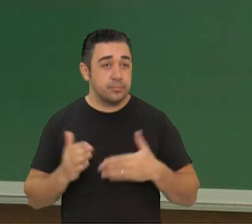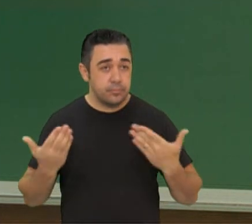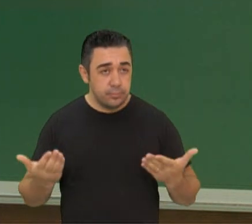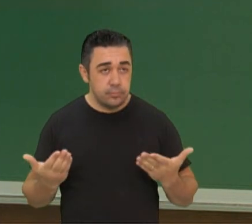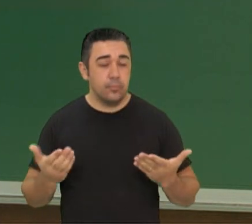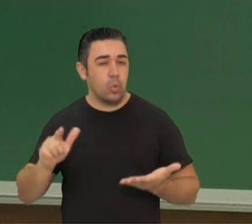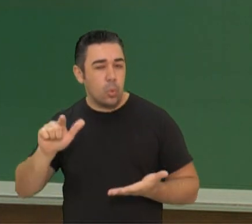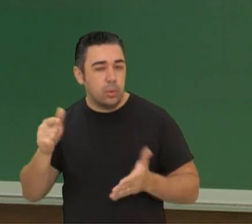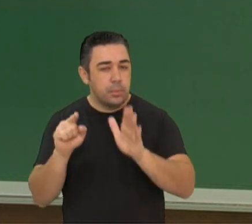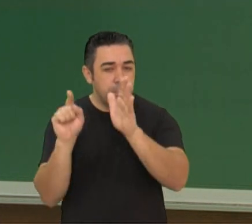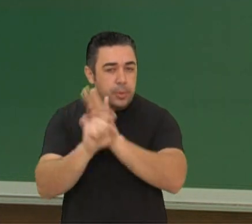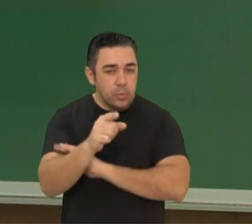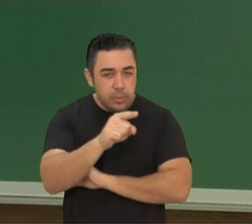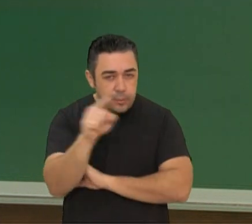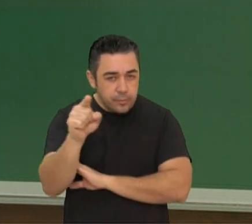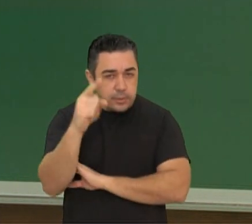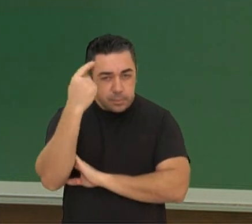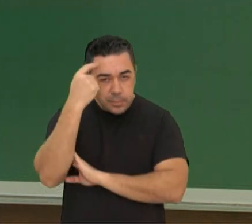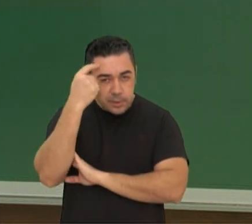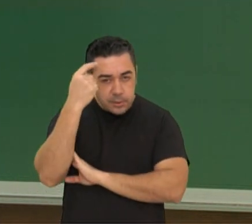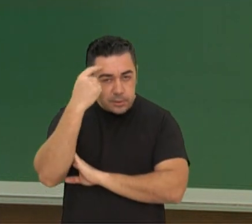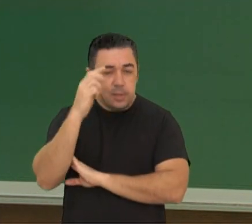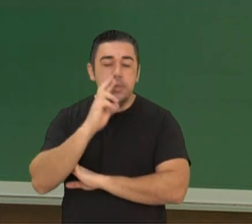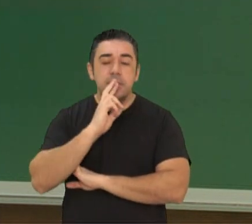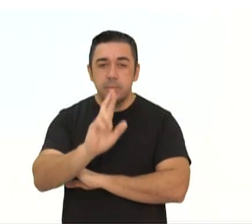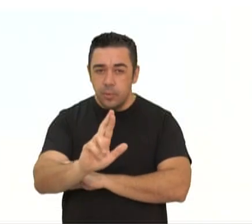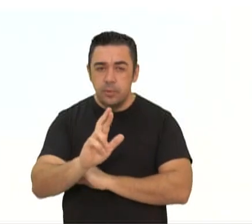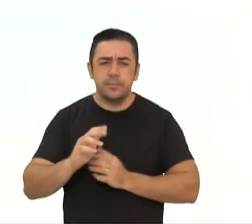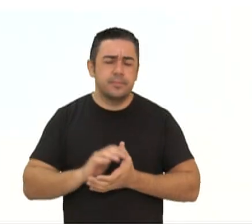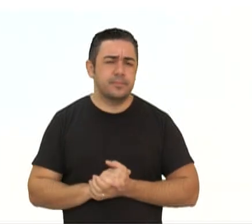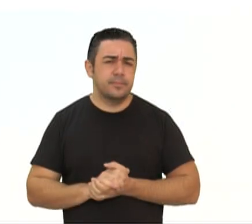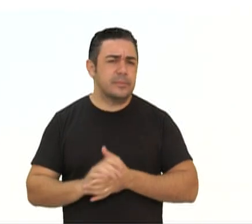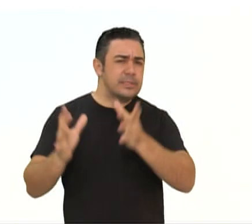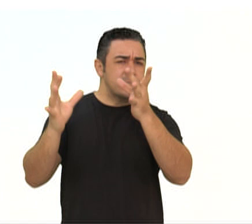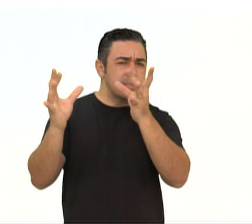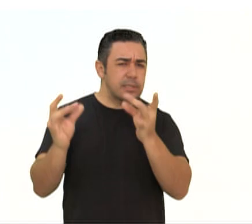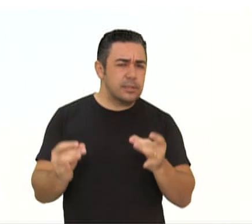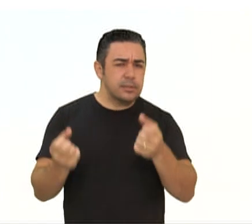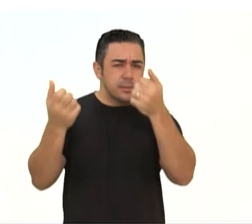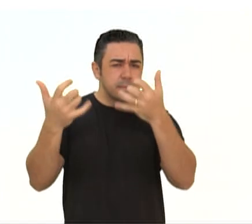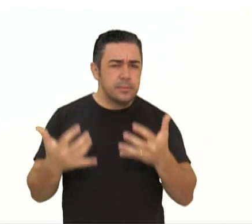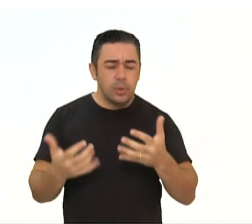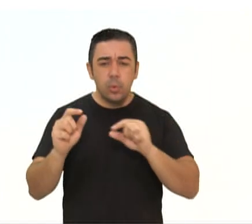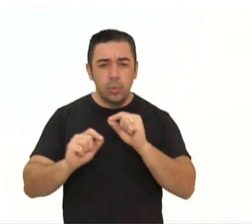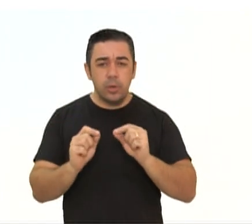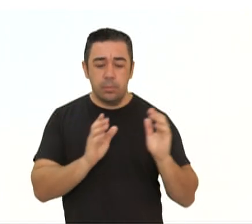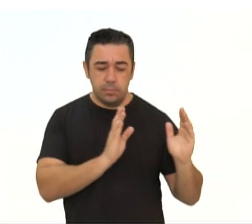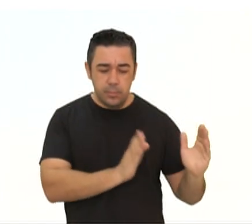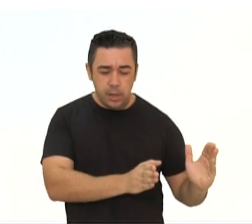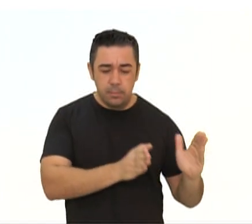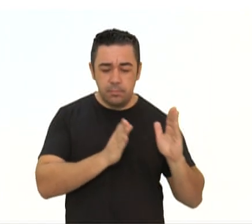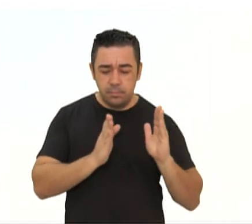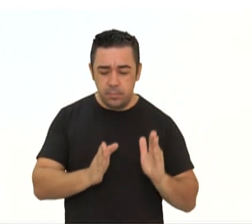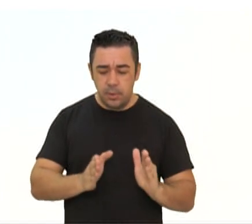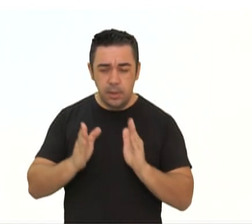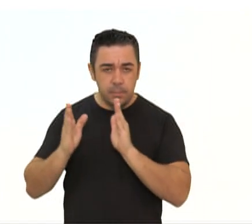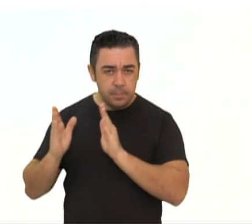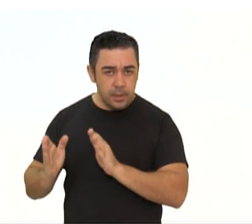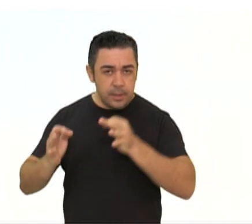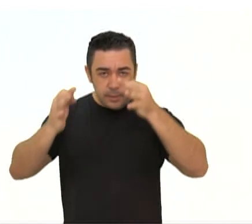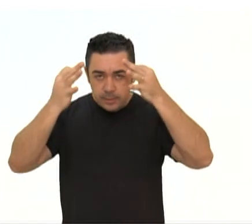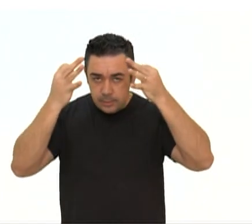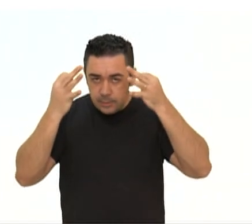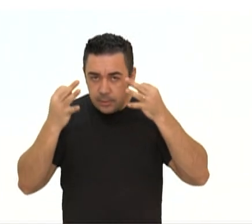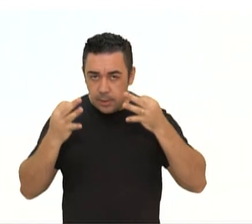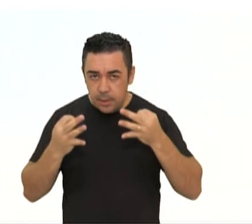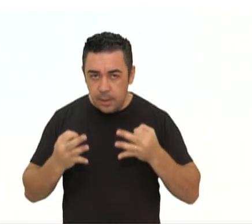temos mais uma questão aqui para você pensar e responder. Descreva a sequência correta e ordenada, tá?